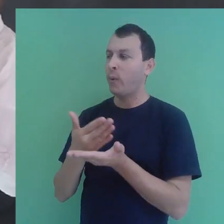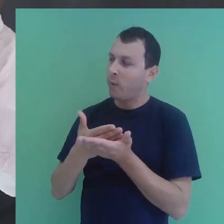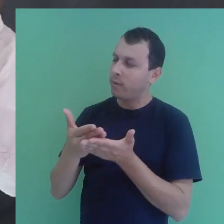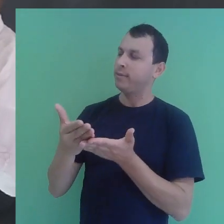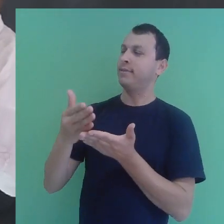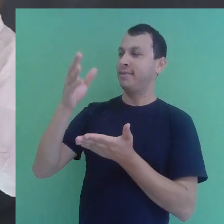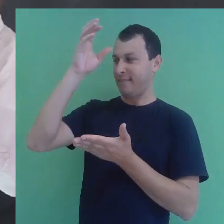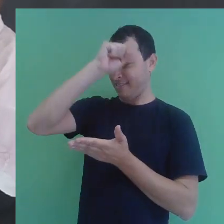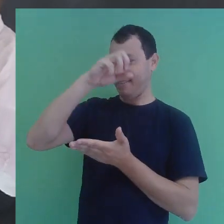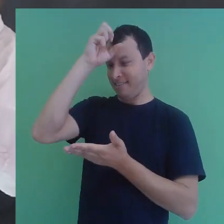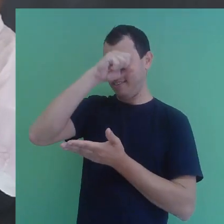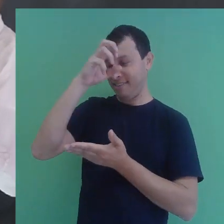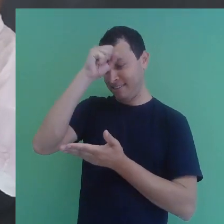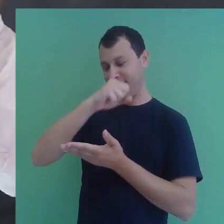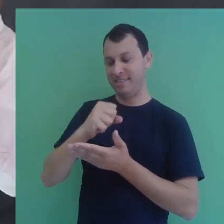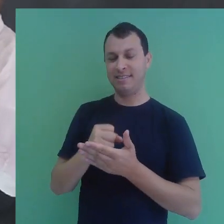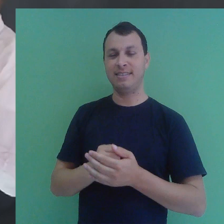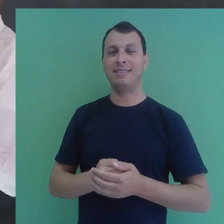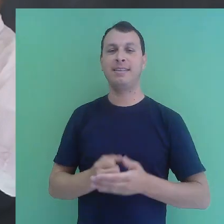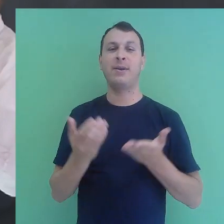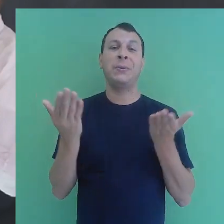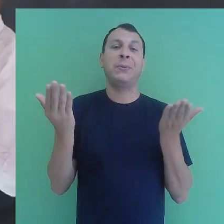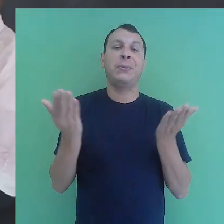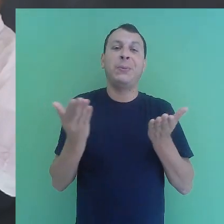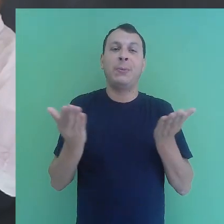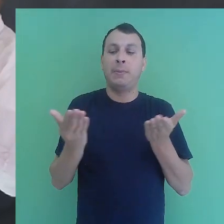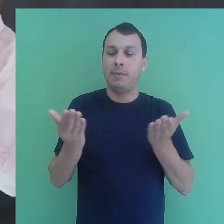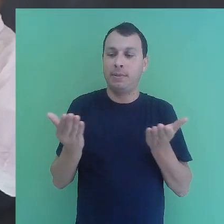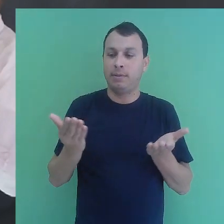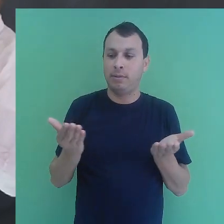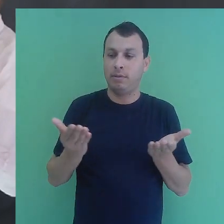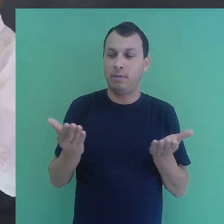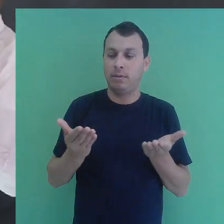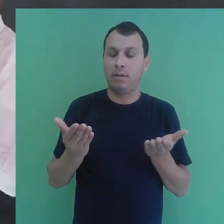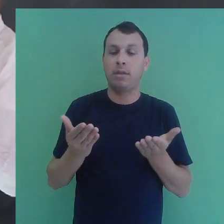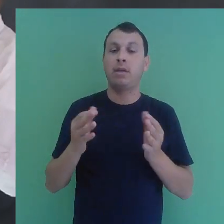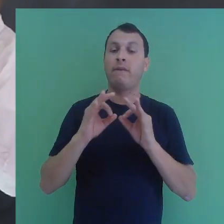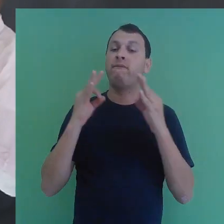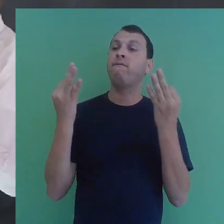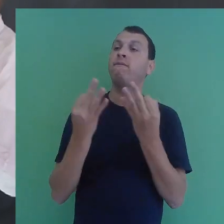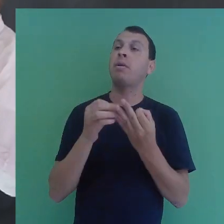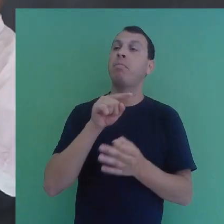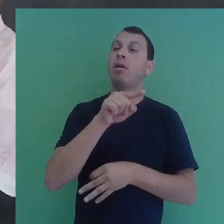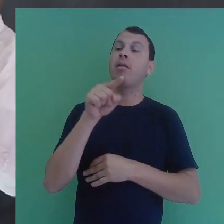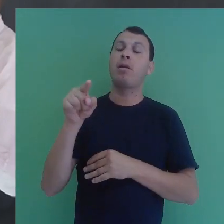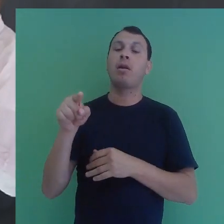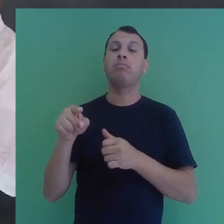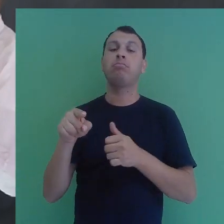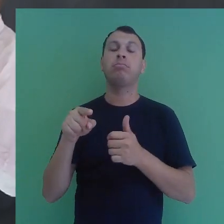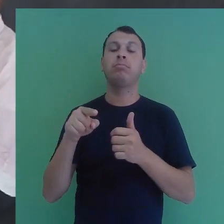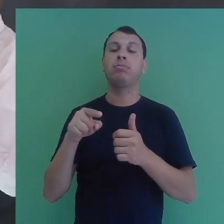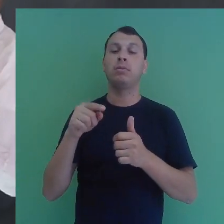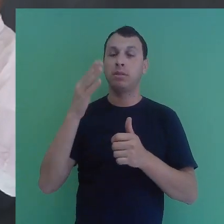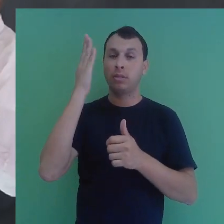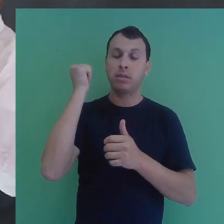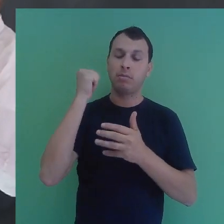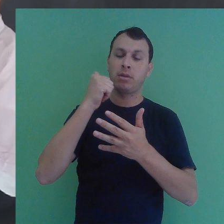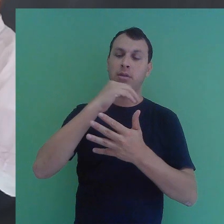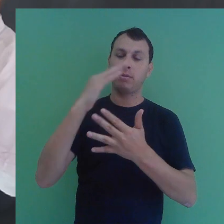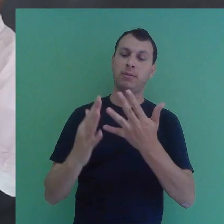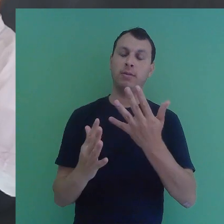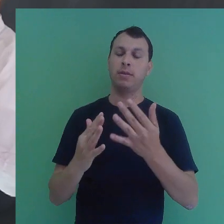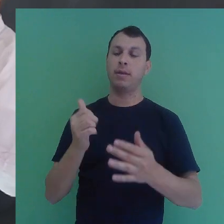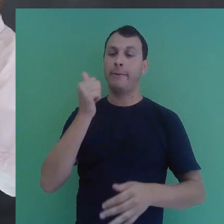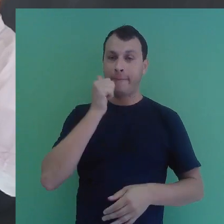língua de sinais. E atualmente, que membros assim da sua família, pelo menos a mais próxima, assim? Na verdade, a